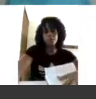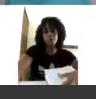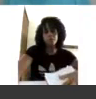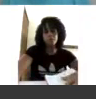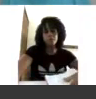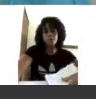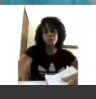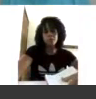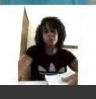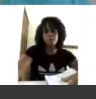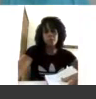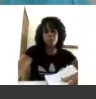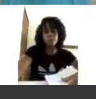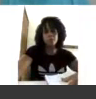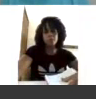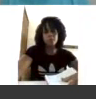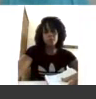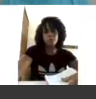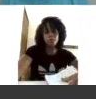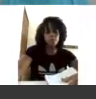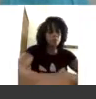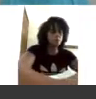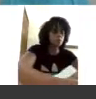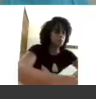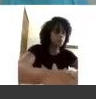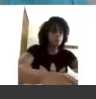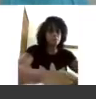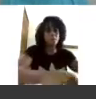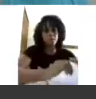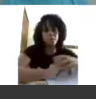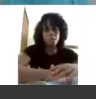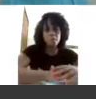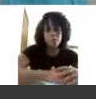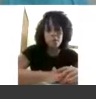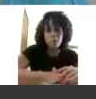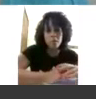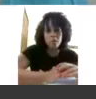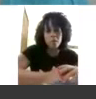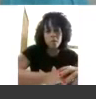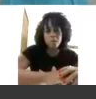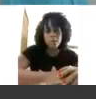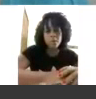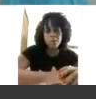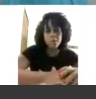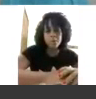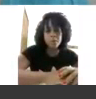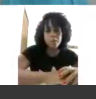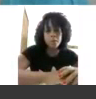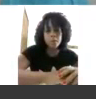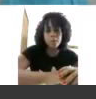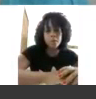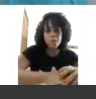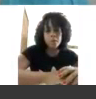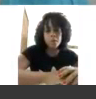construir estratégias pedagógicas que dessem conta das reais demandas da escola e dos PIBIDianos.